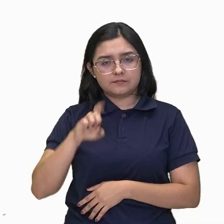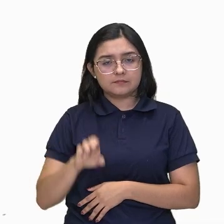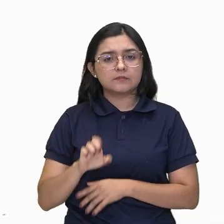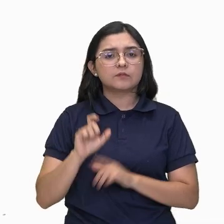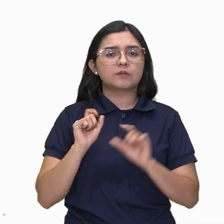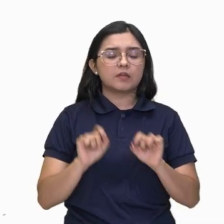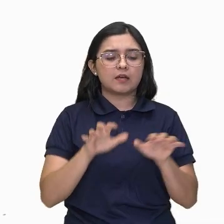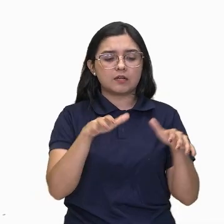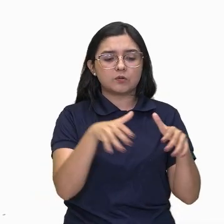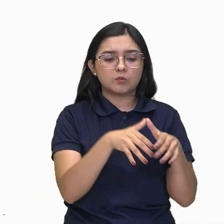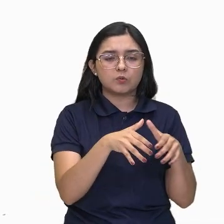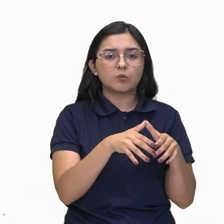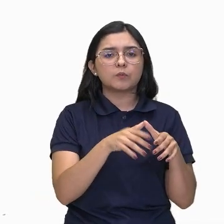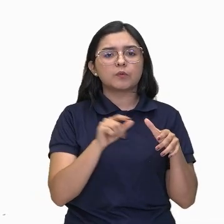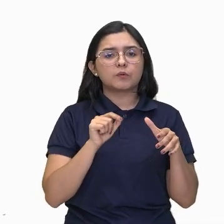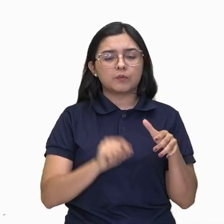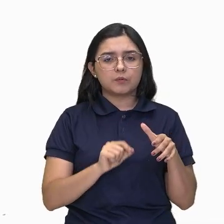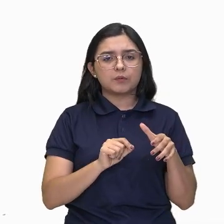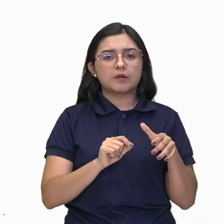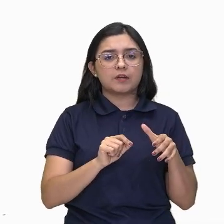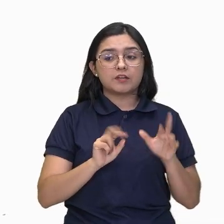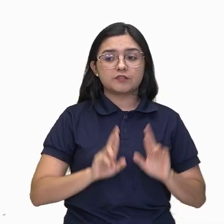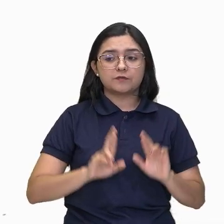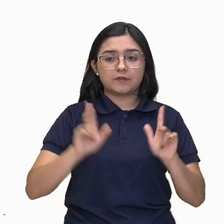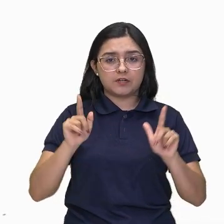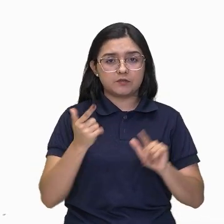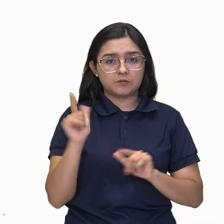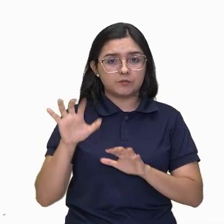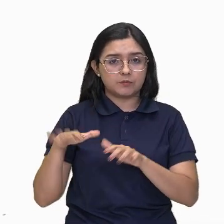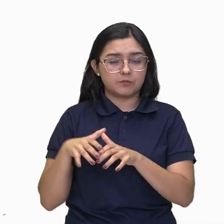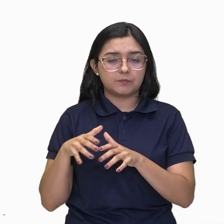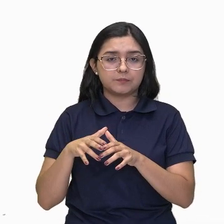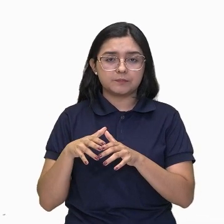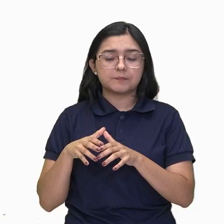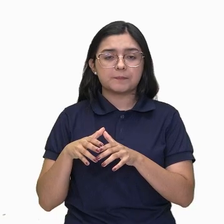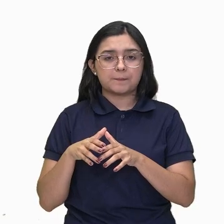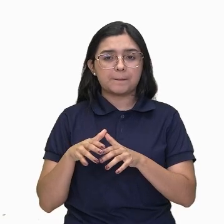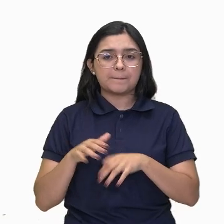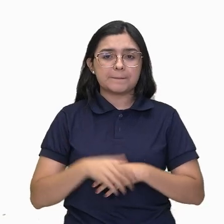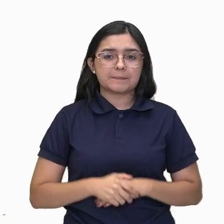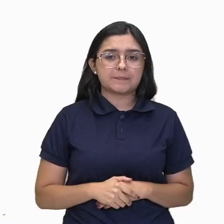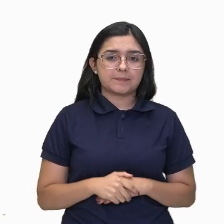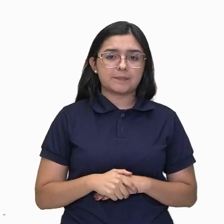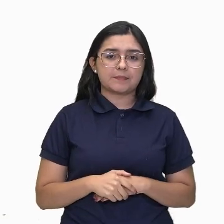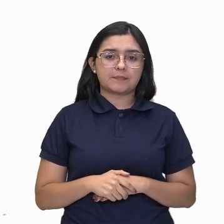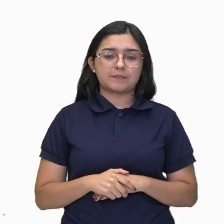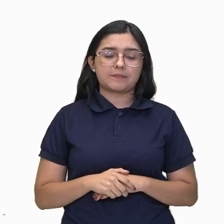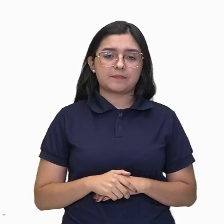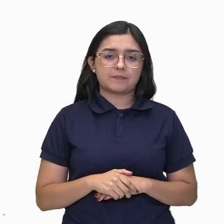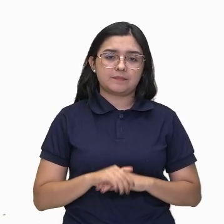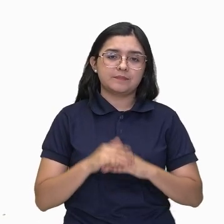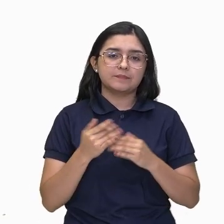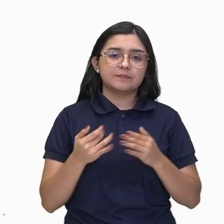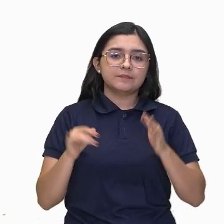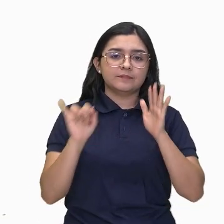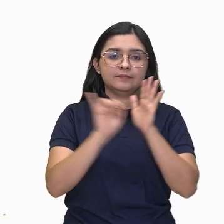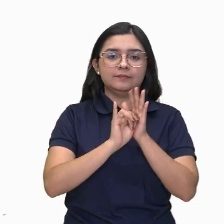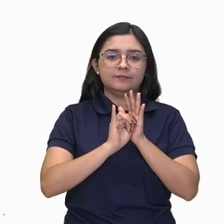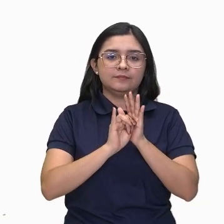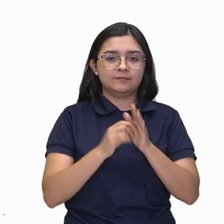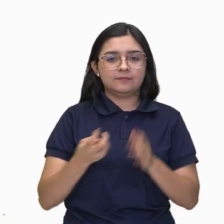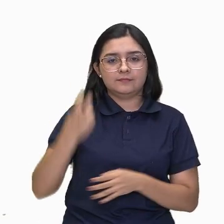aquele grupo, ele seja diferente do outro, né? Então a identidade cultural ela é muito